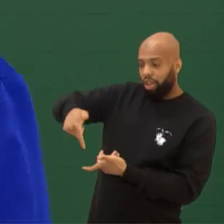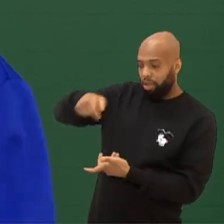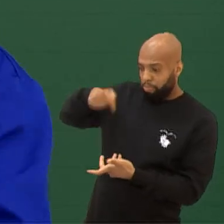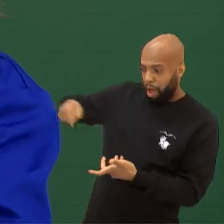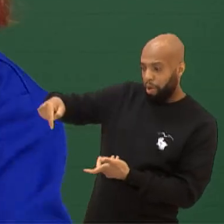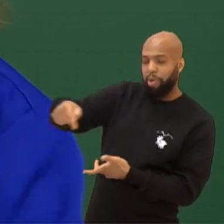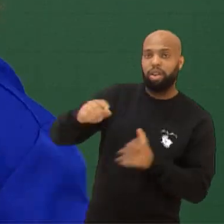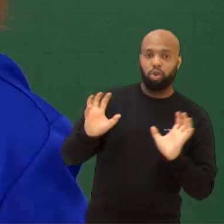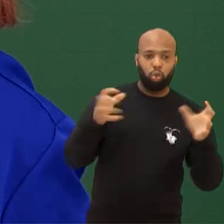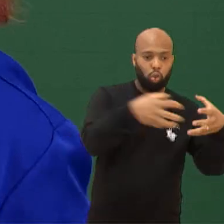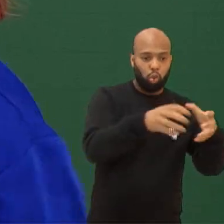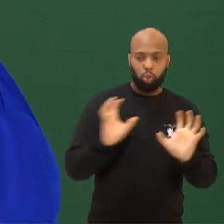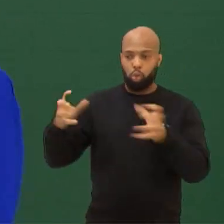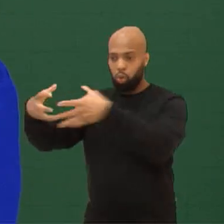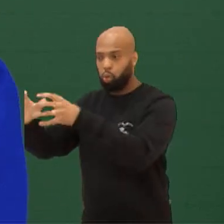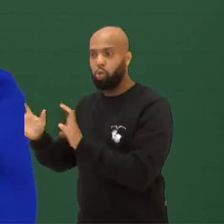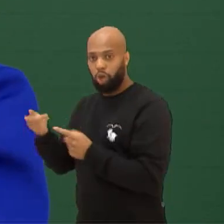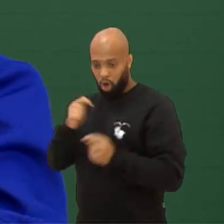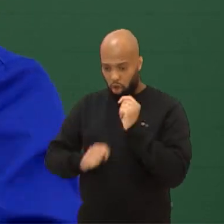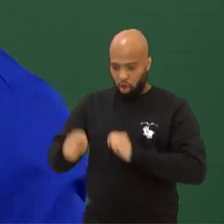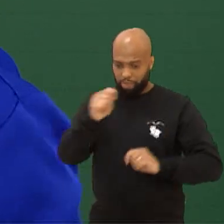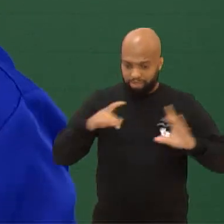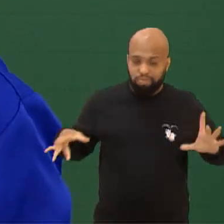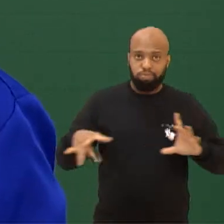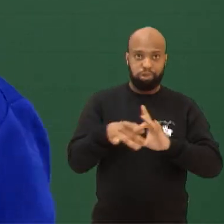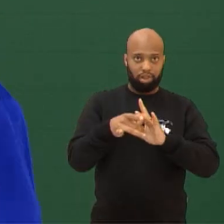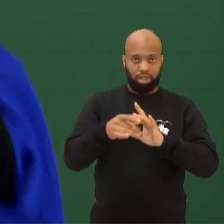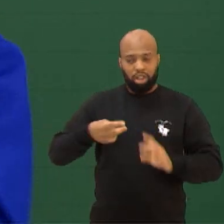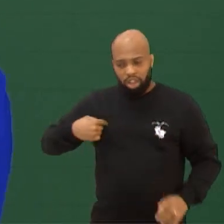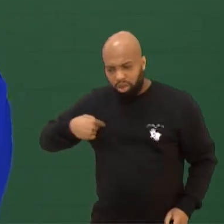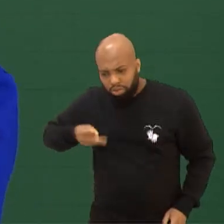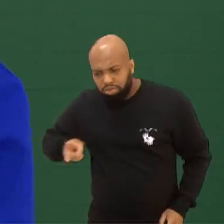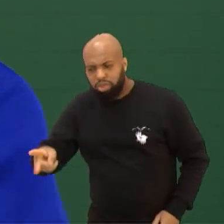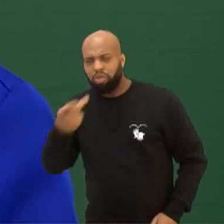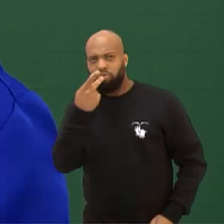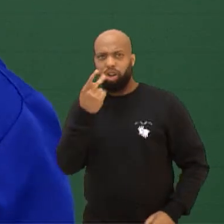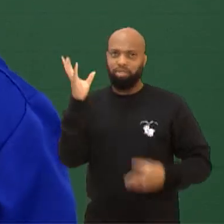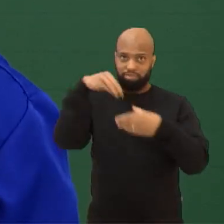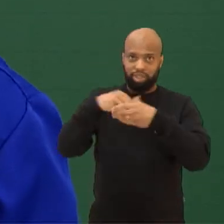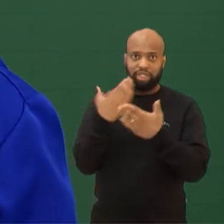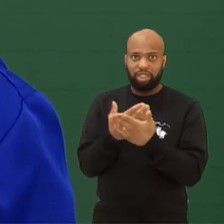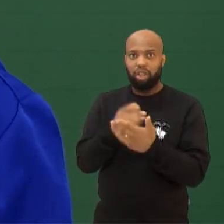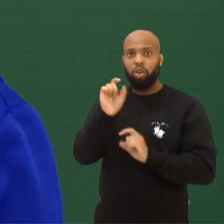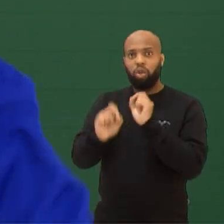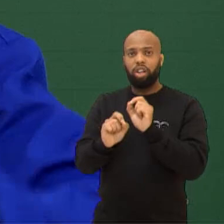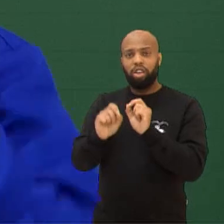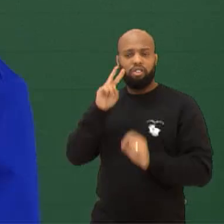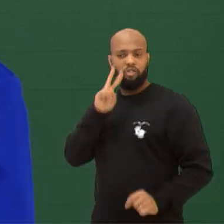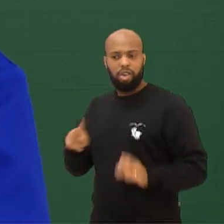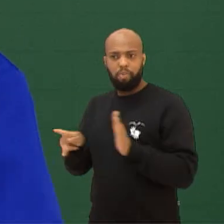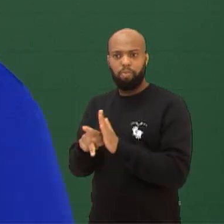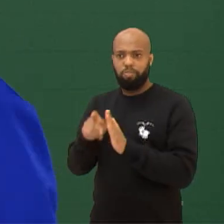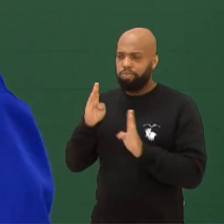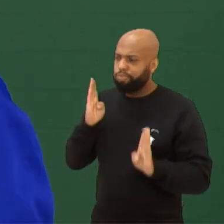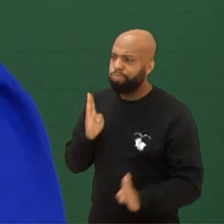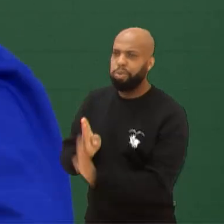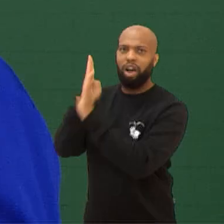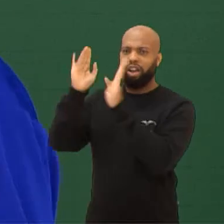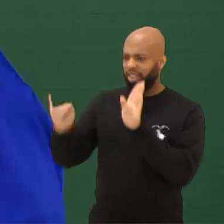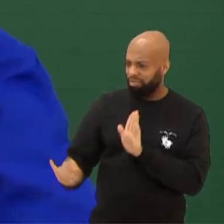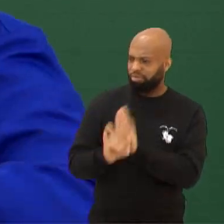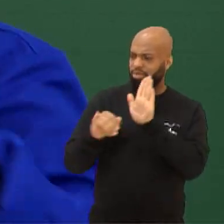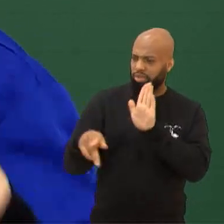blocos econômicos que a gente falou também. Então, sempre, como frisei em aula, visa a identificação do lugar, a especificidade do